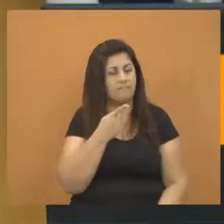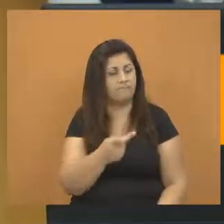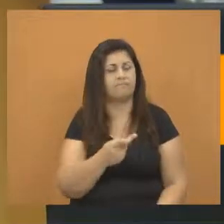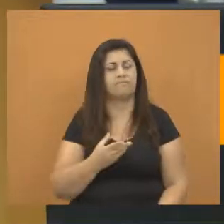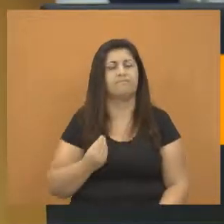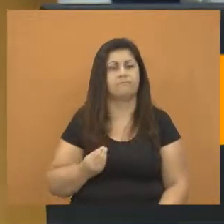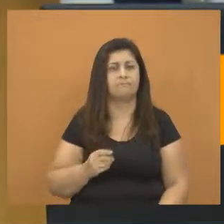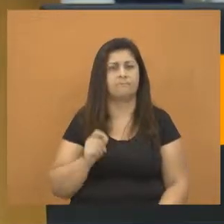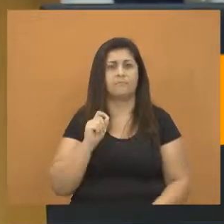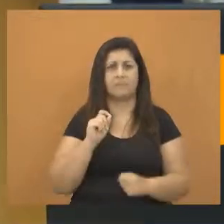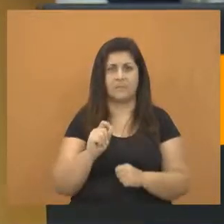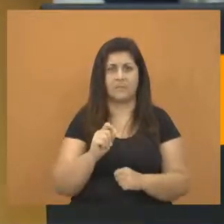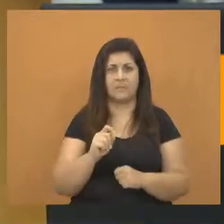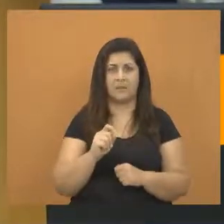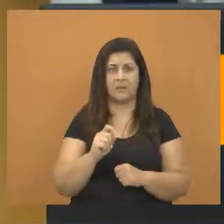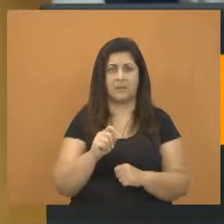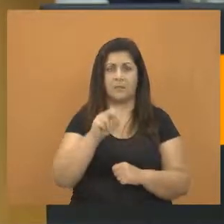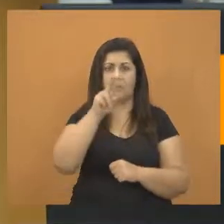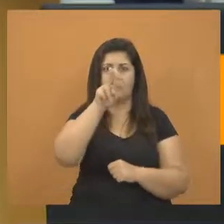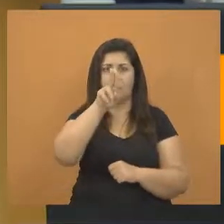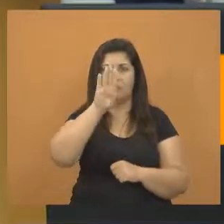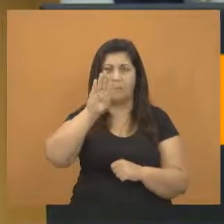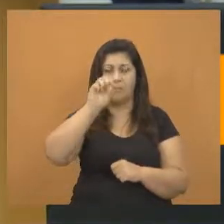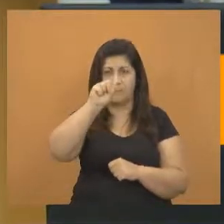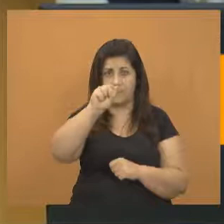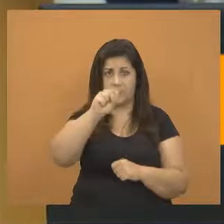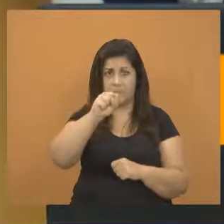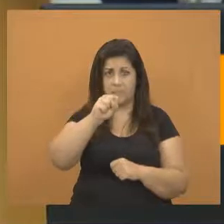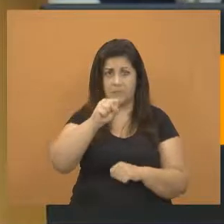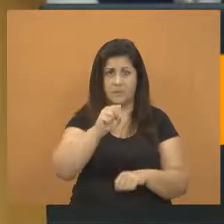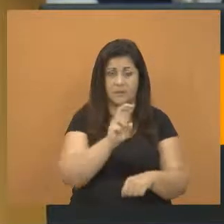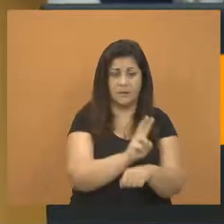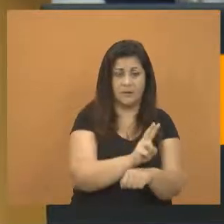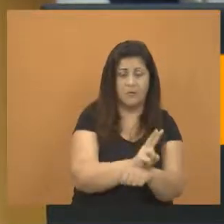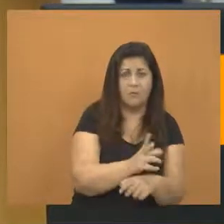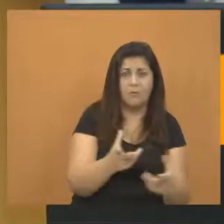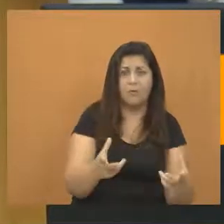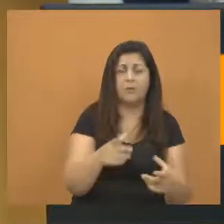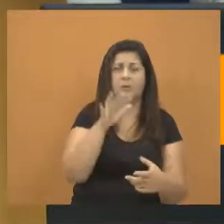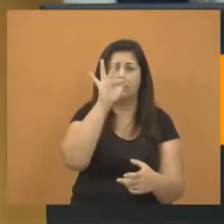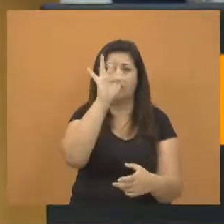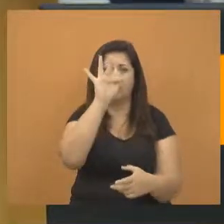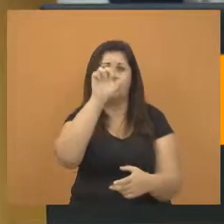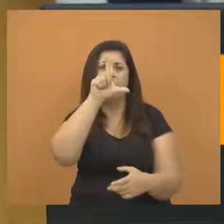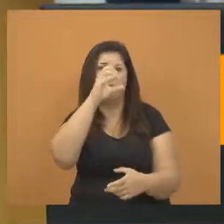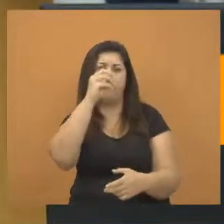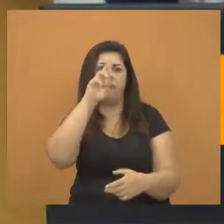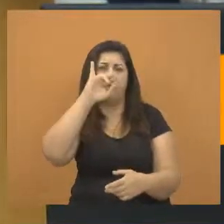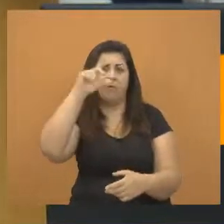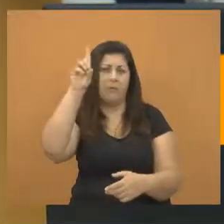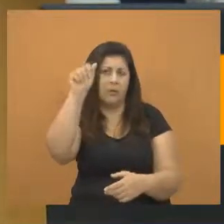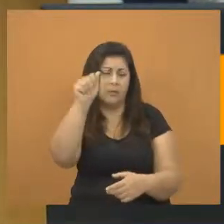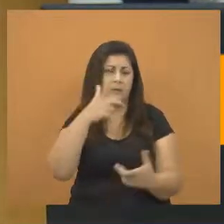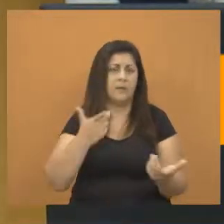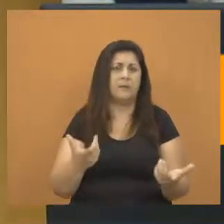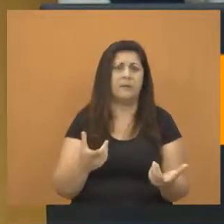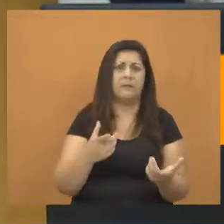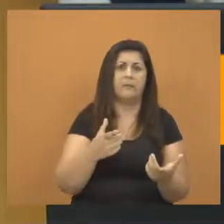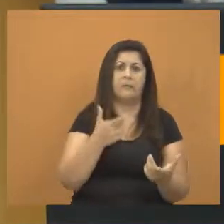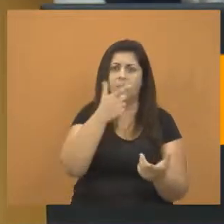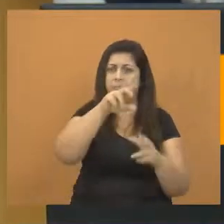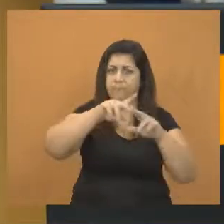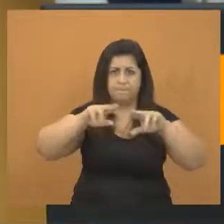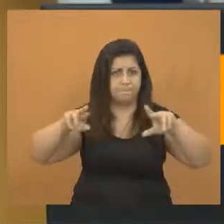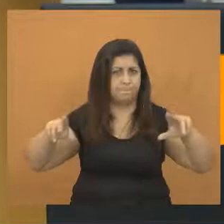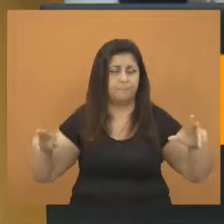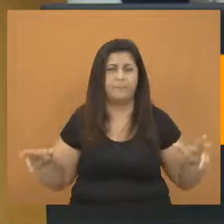a questão de um postinho que atenda a região ali do Jardim Flórida, Jardim Emília, Terra da Conceição, Vila Ita